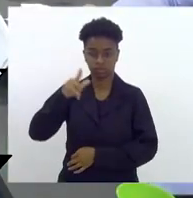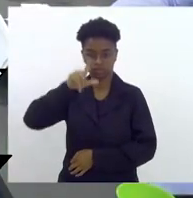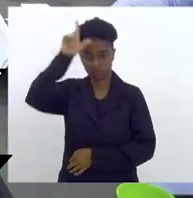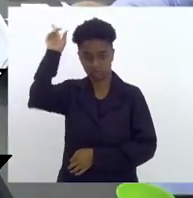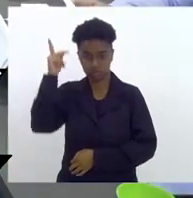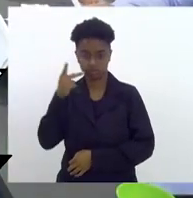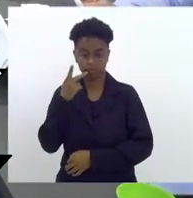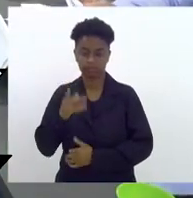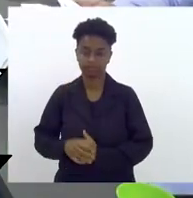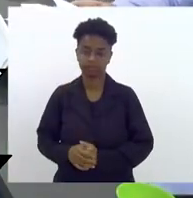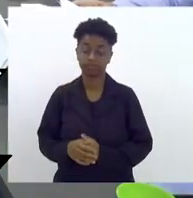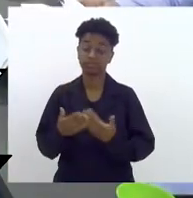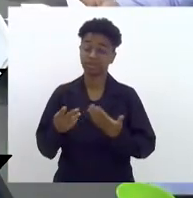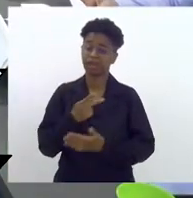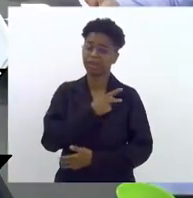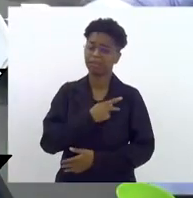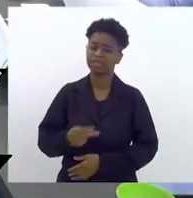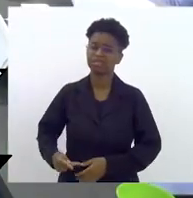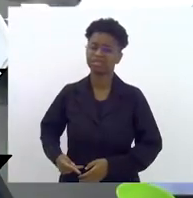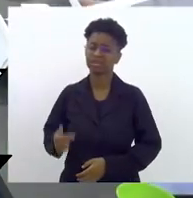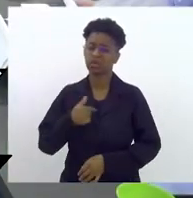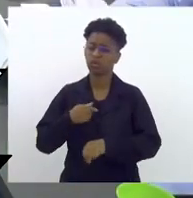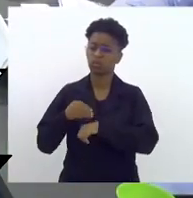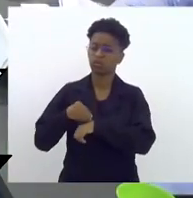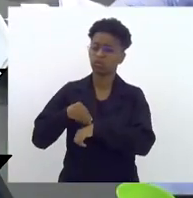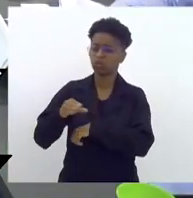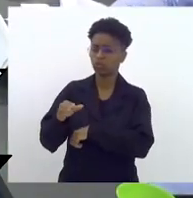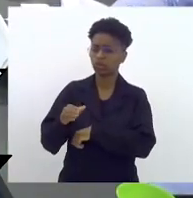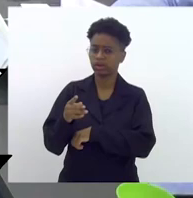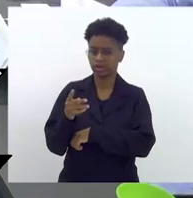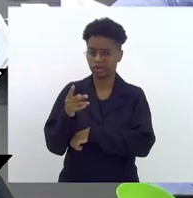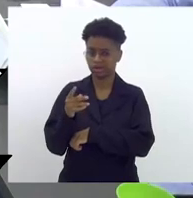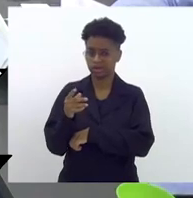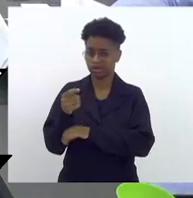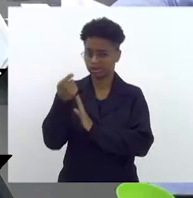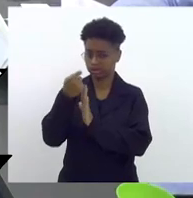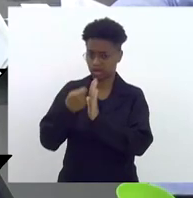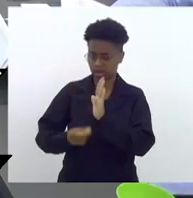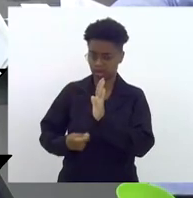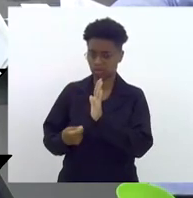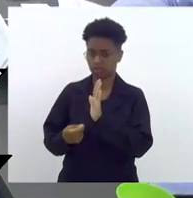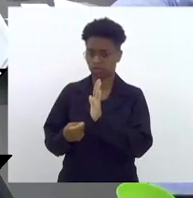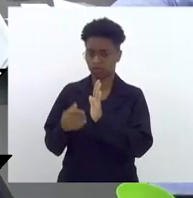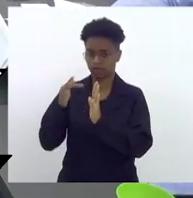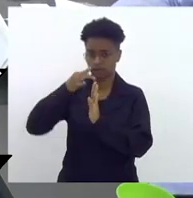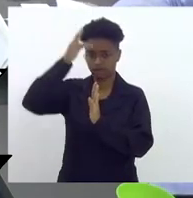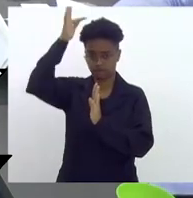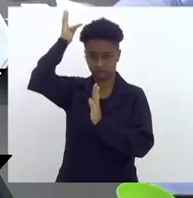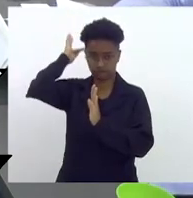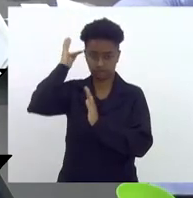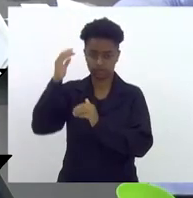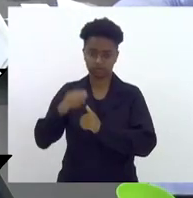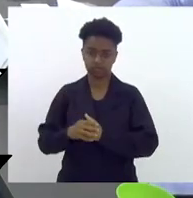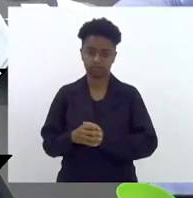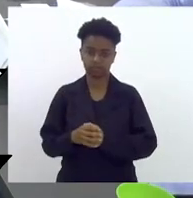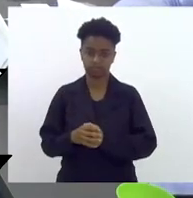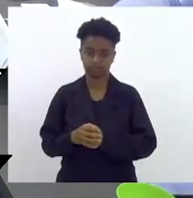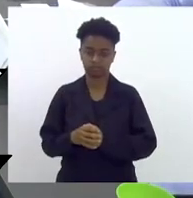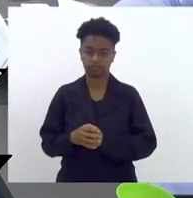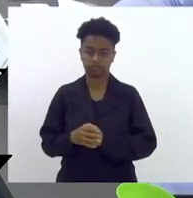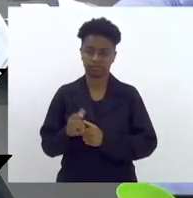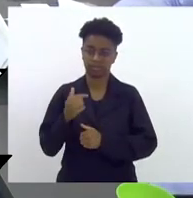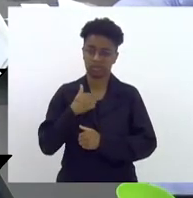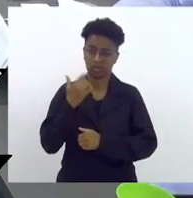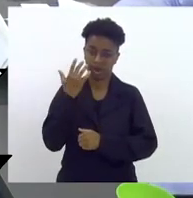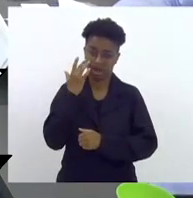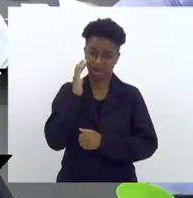presidente eu queria sugerir o relator Deputado Fred Pacheco eu